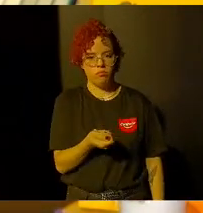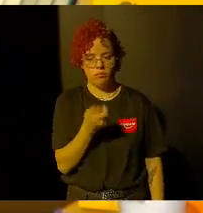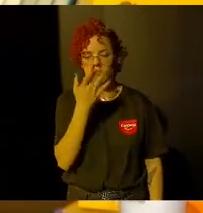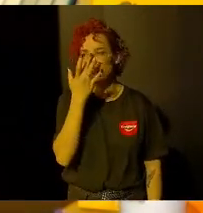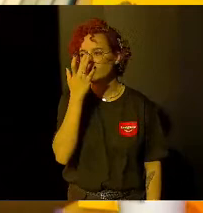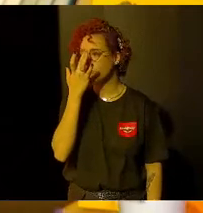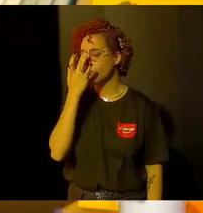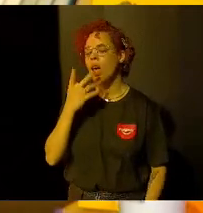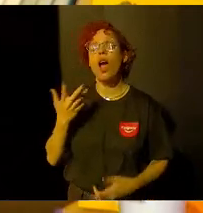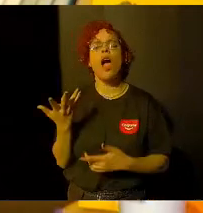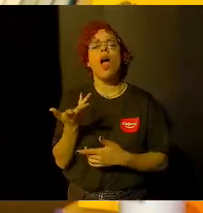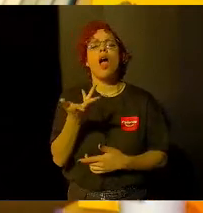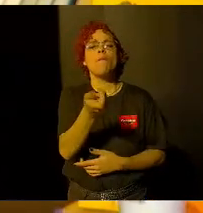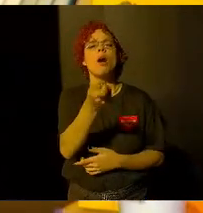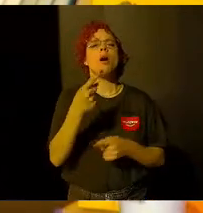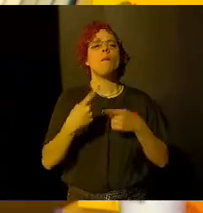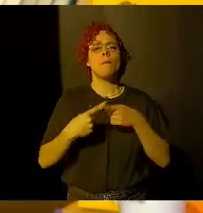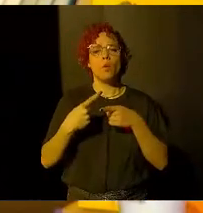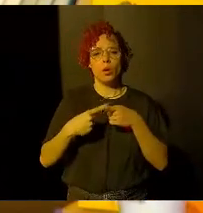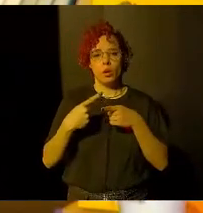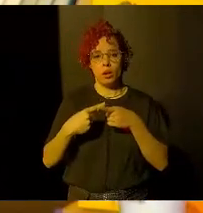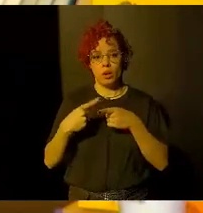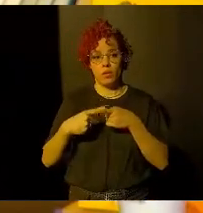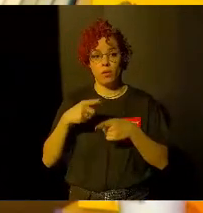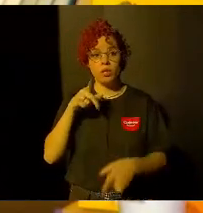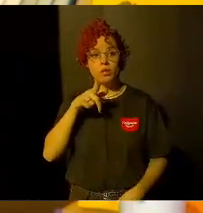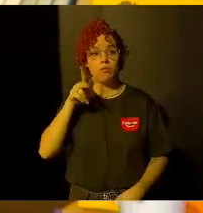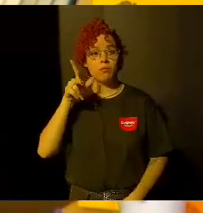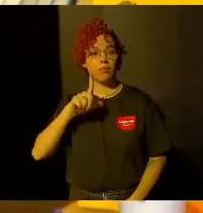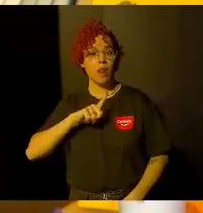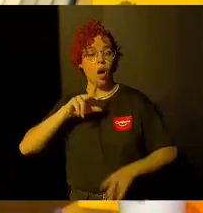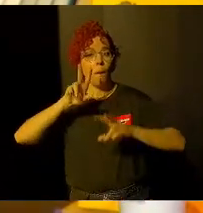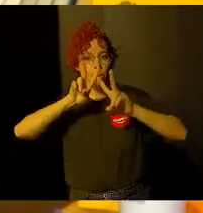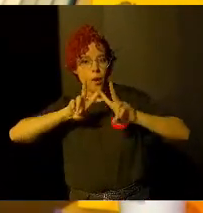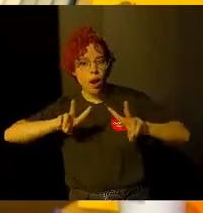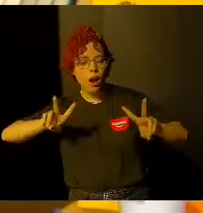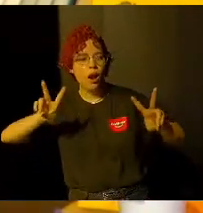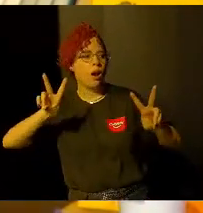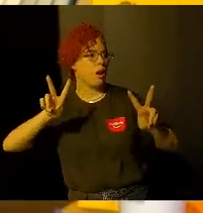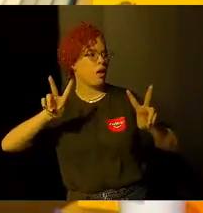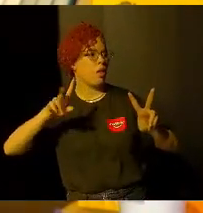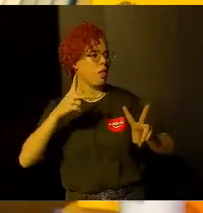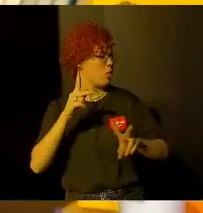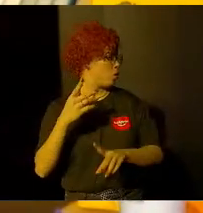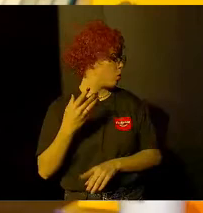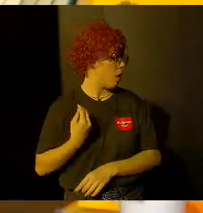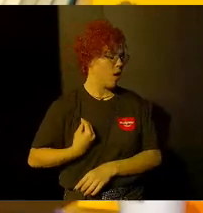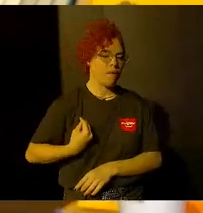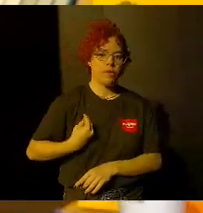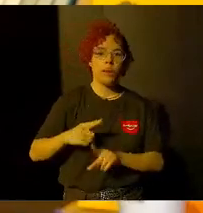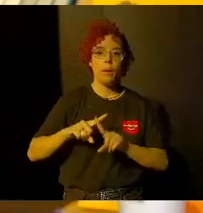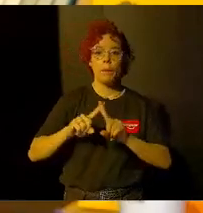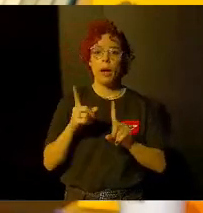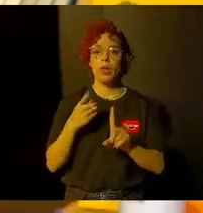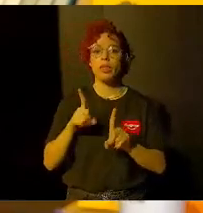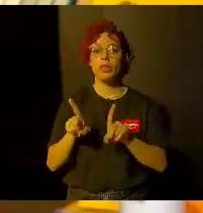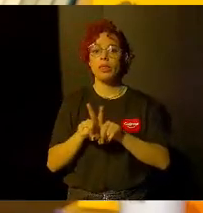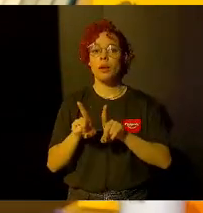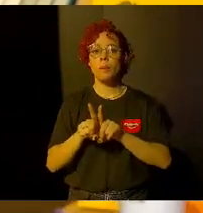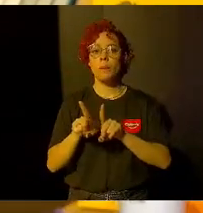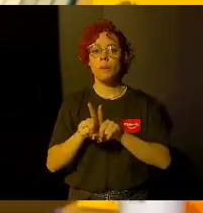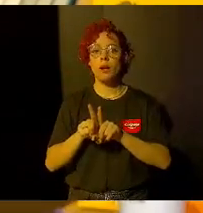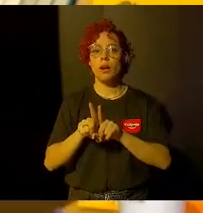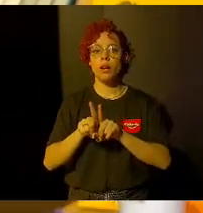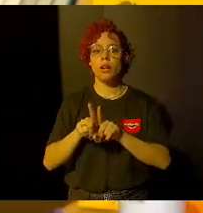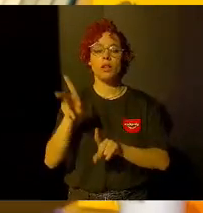é deslumbrante porque você tem uma visão não apenas da sua vida mas da história humana como uma sequência